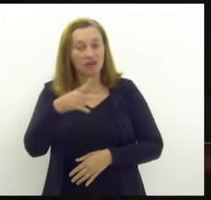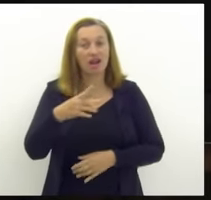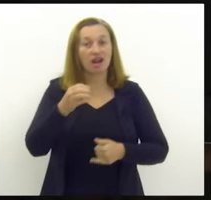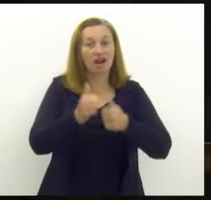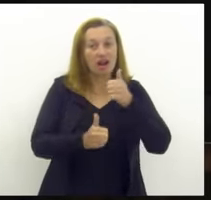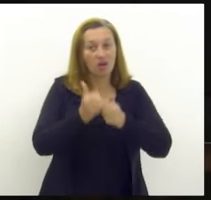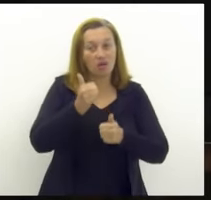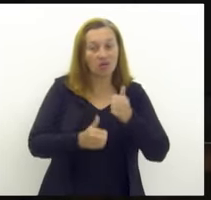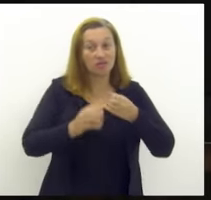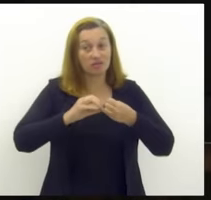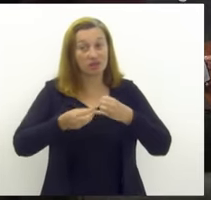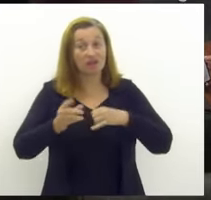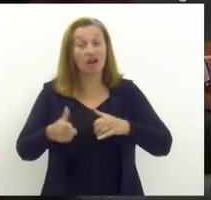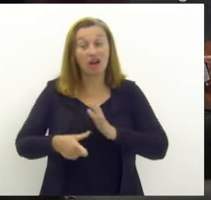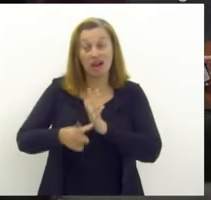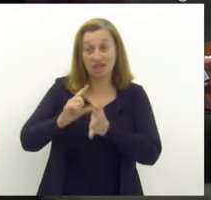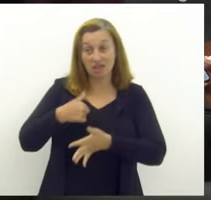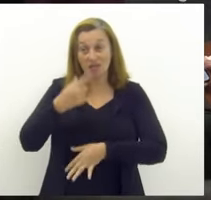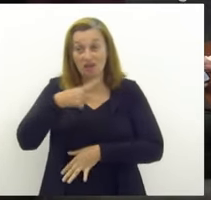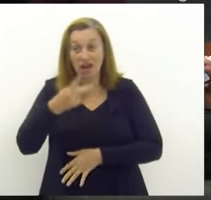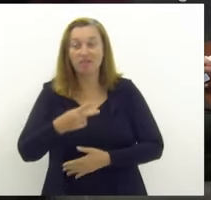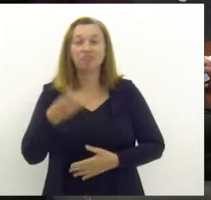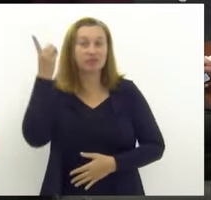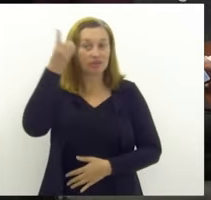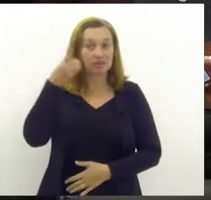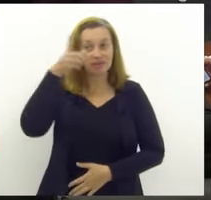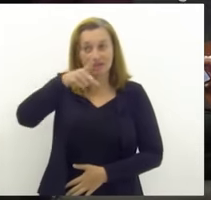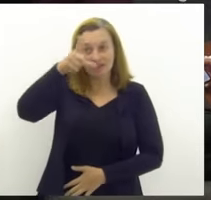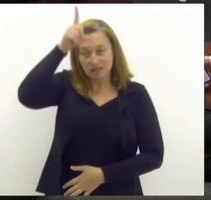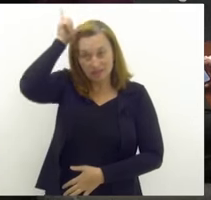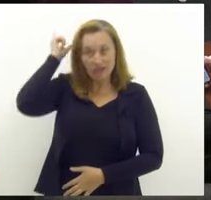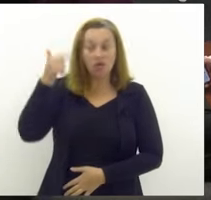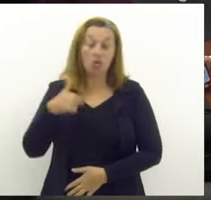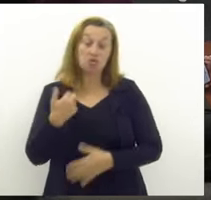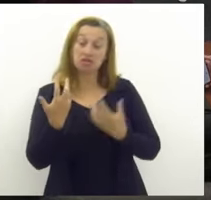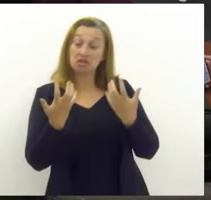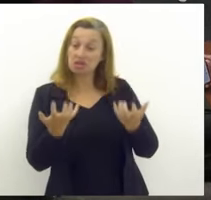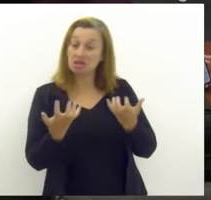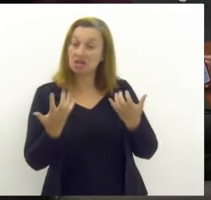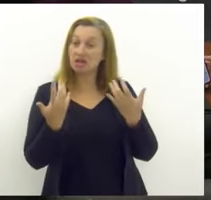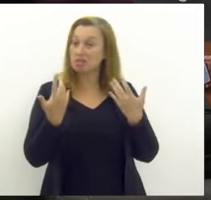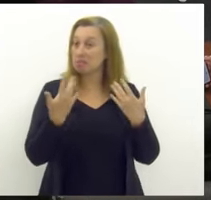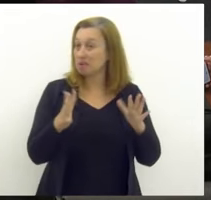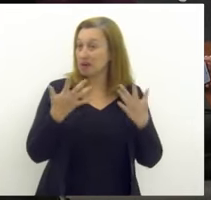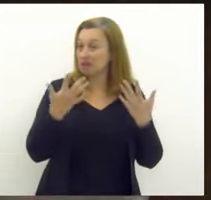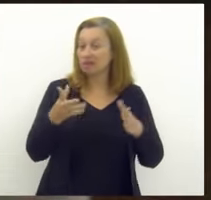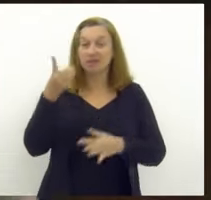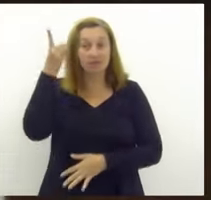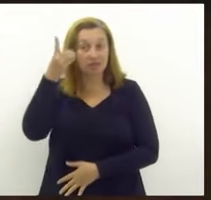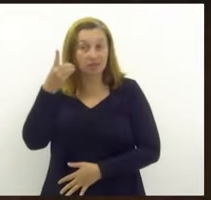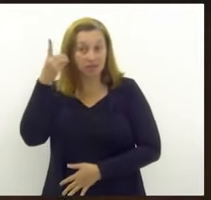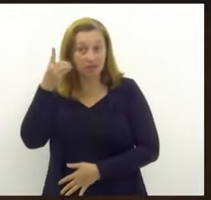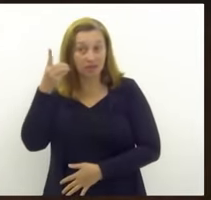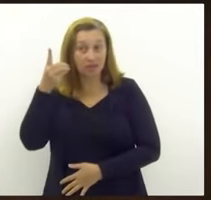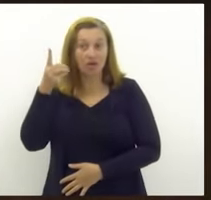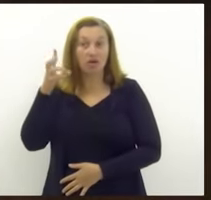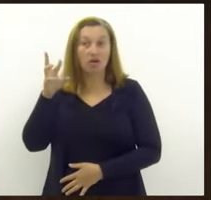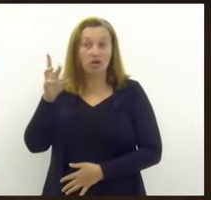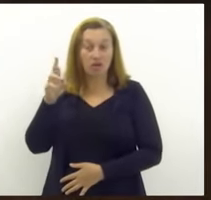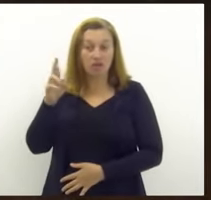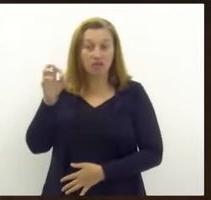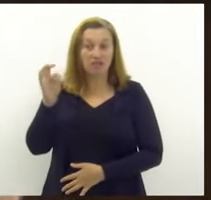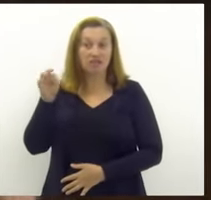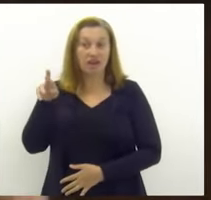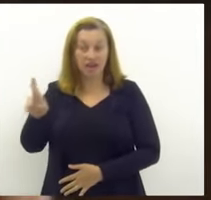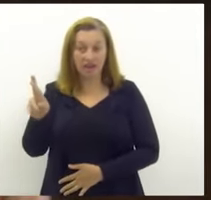pres Lu Paulo eu queria elogiar o deputado rosenverg reis porque